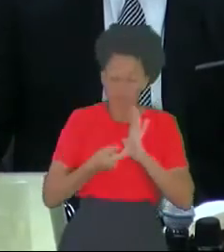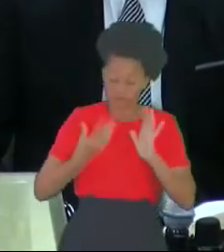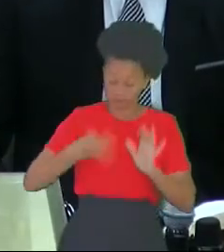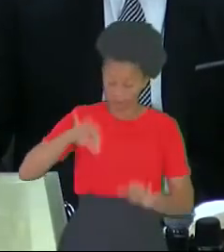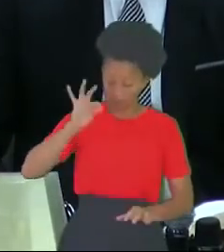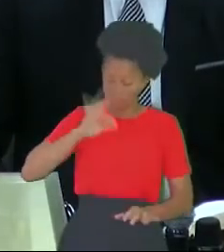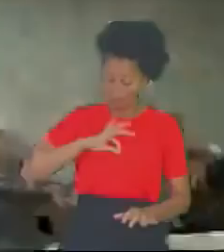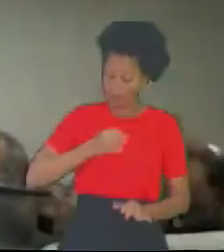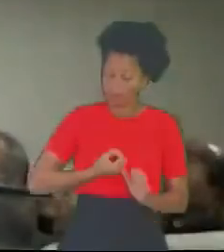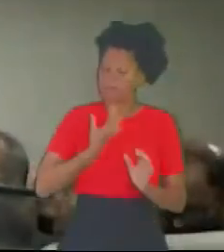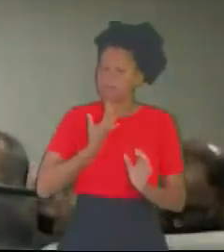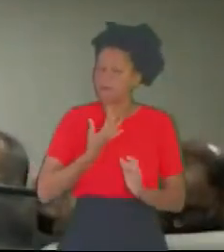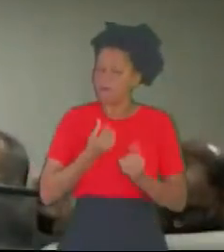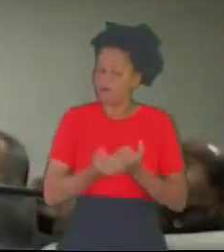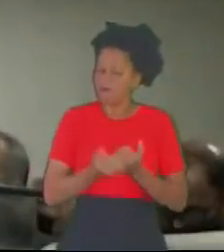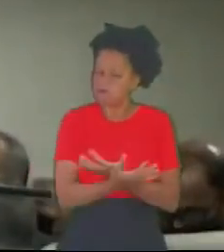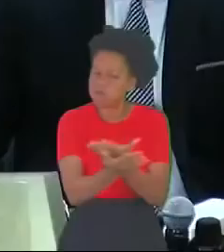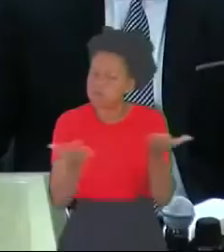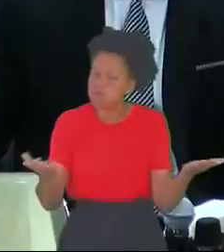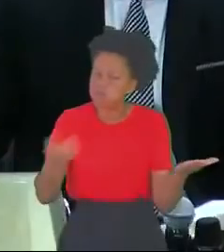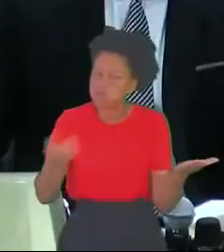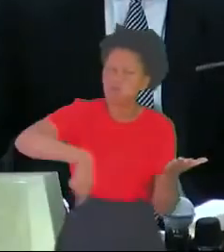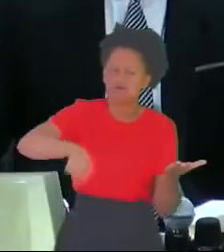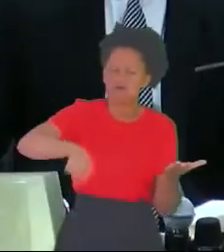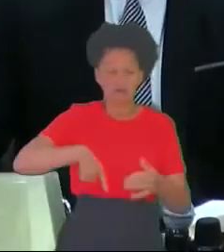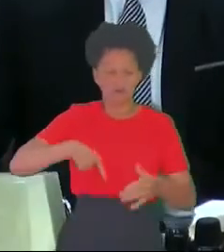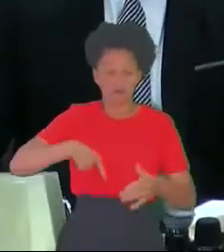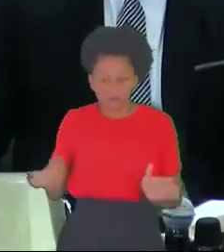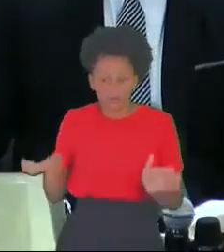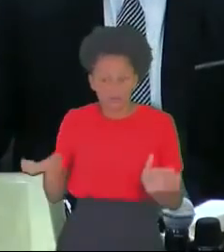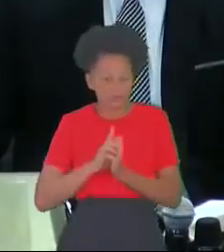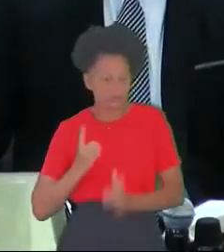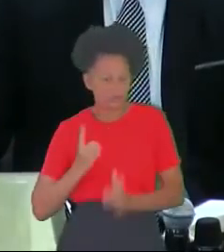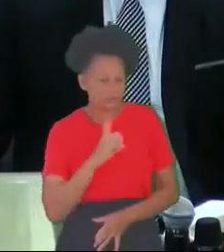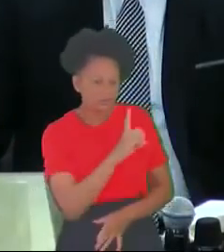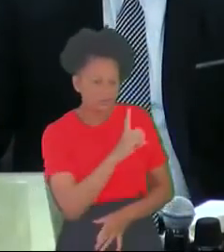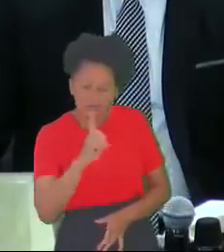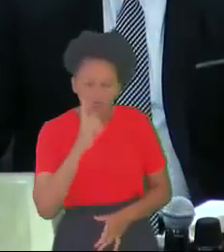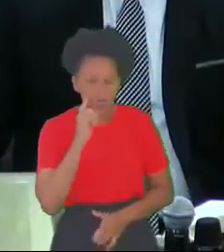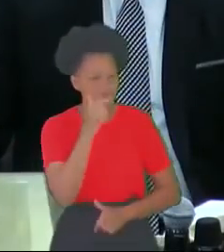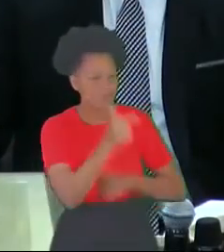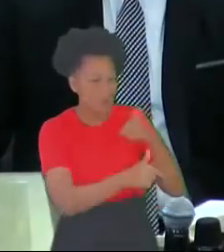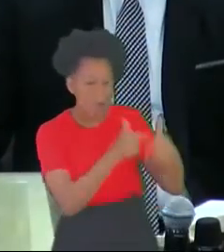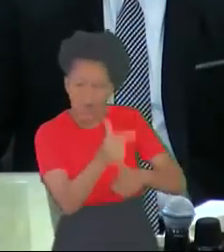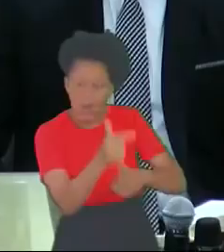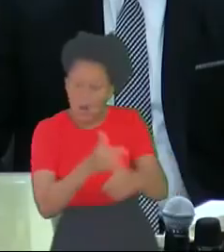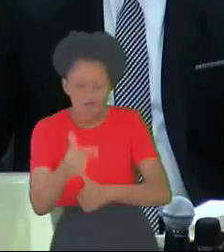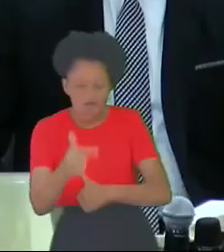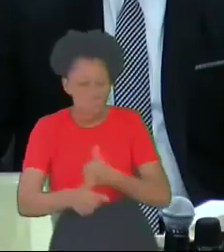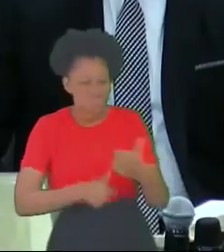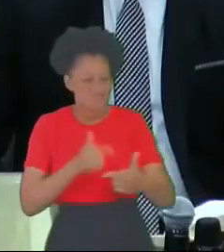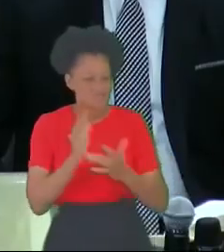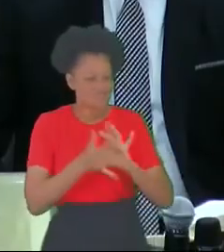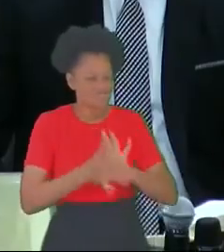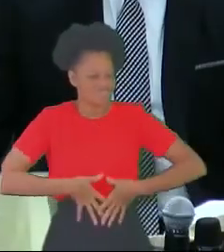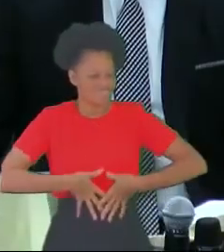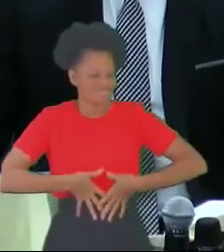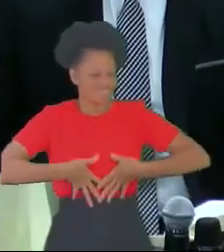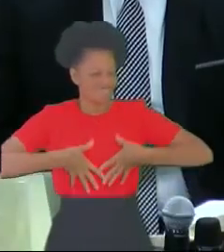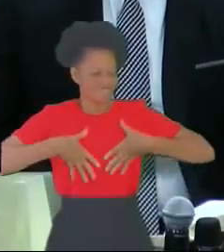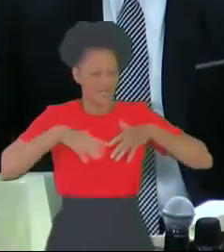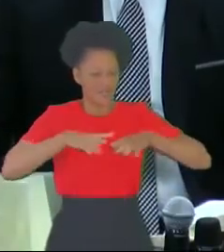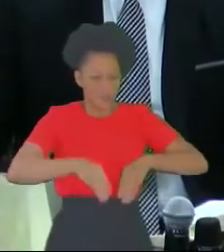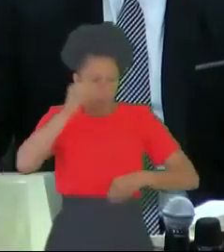do jardim. Quando Jesus chega no meio do seu povo e vê a igreja com fruto, ele se alimenta, ele se